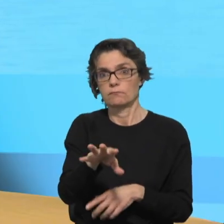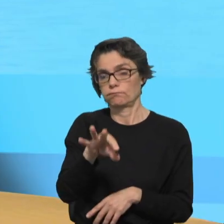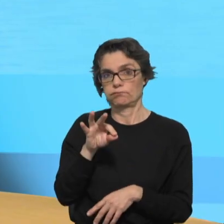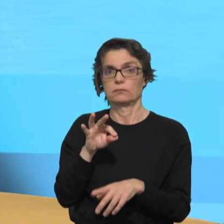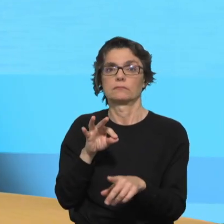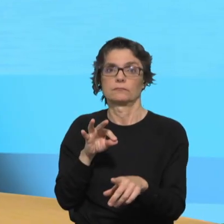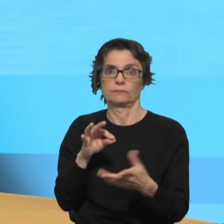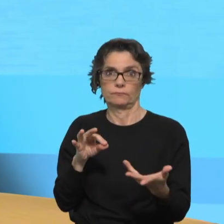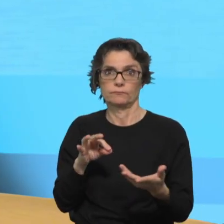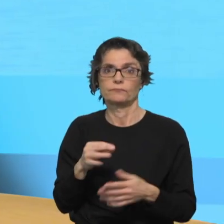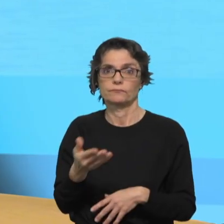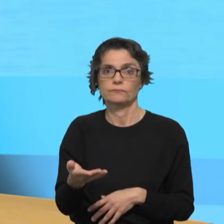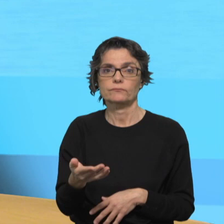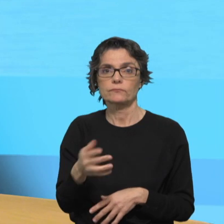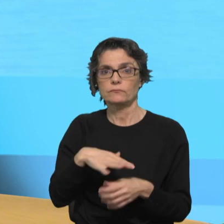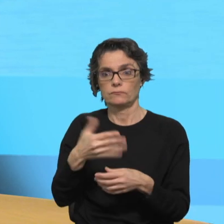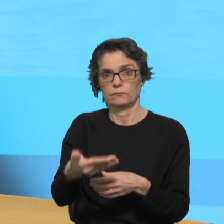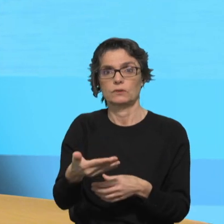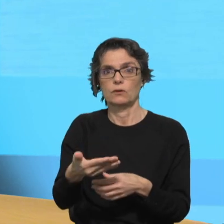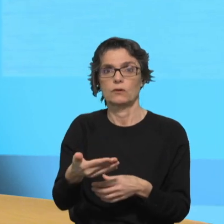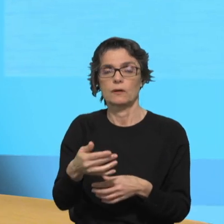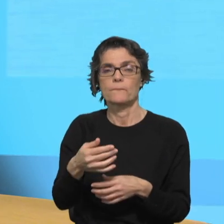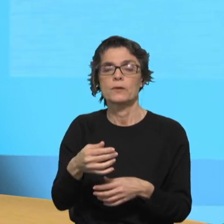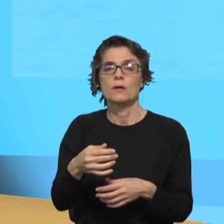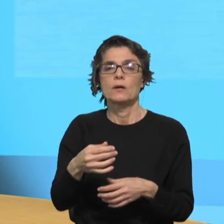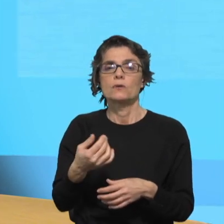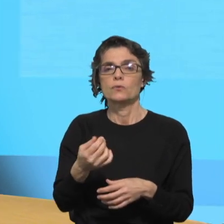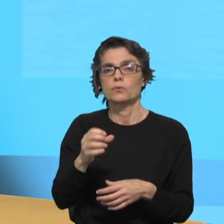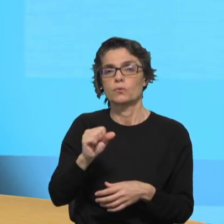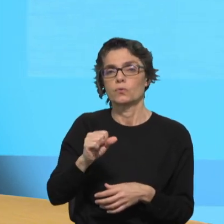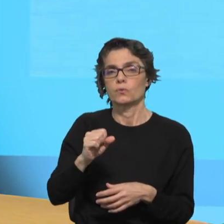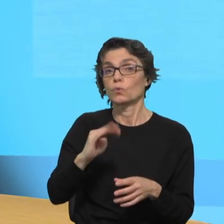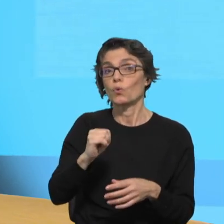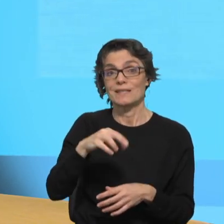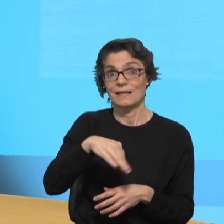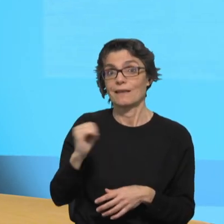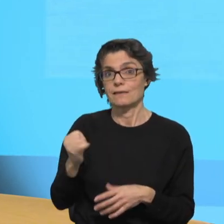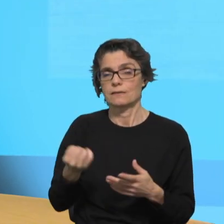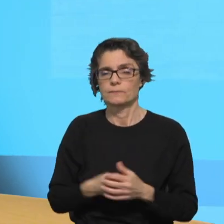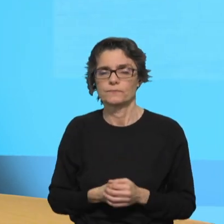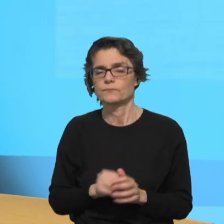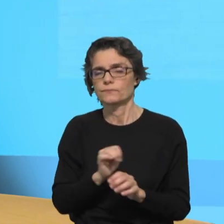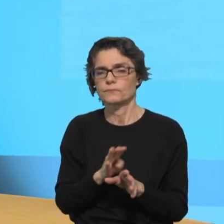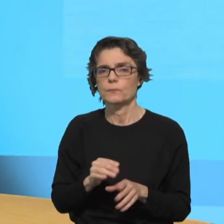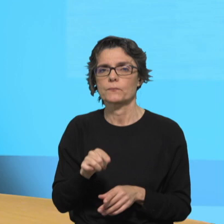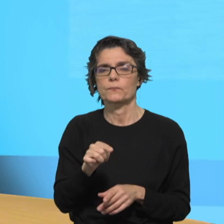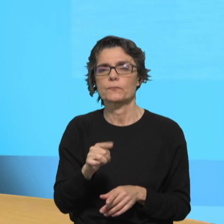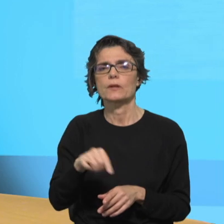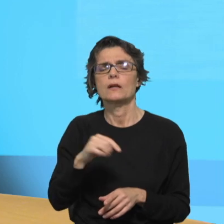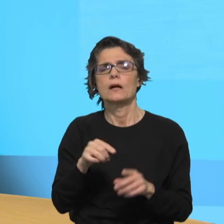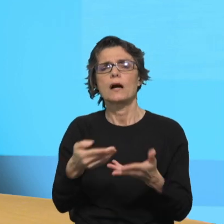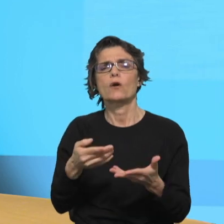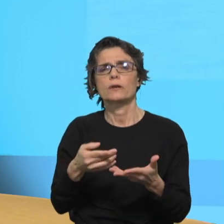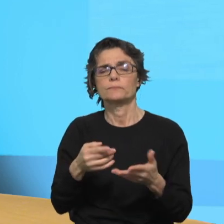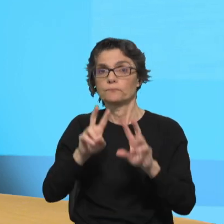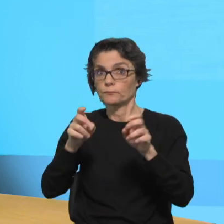opção na atual situação do Sistema Nacional de Saúde. Um outro tema tem a ver com os casos de abusos